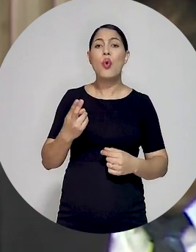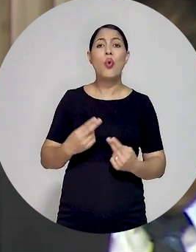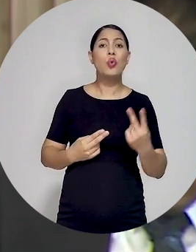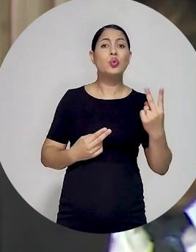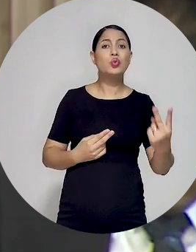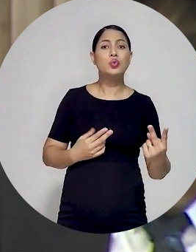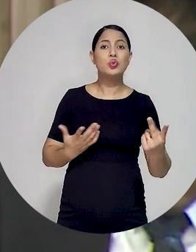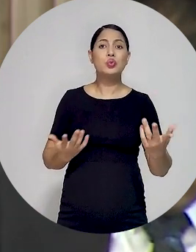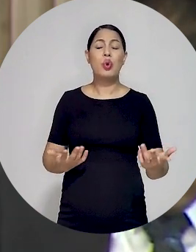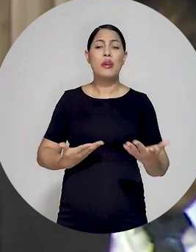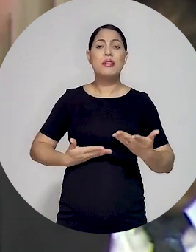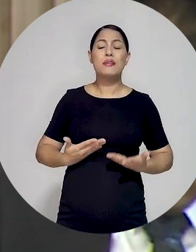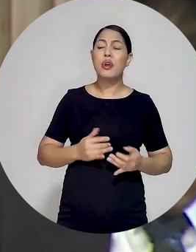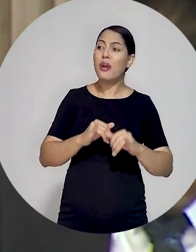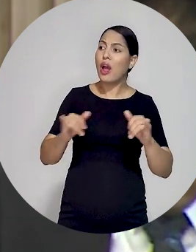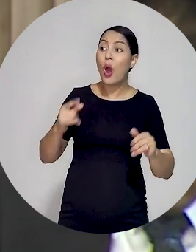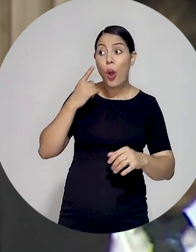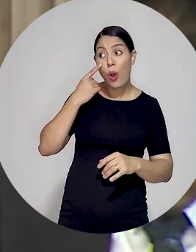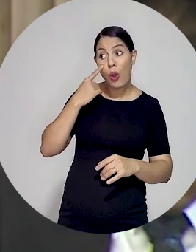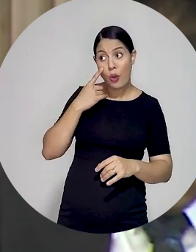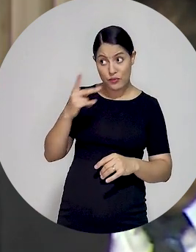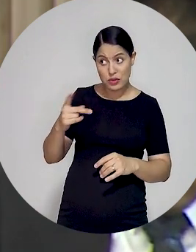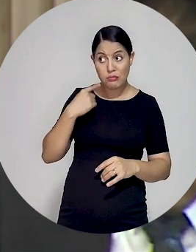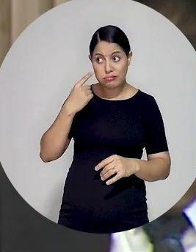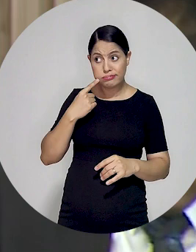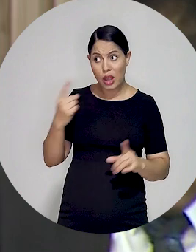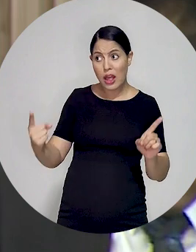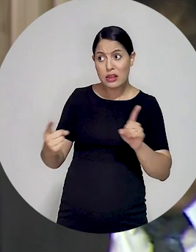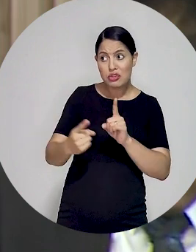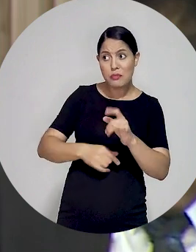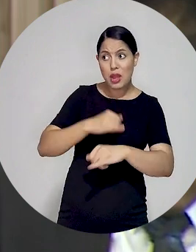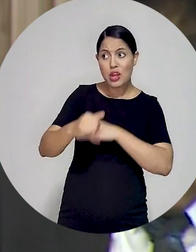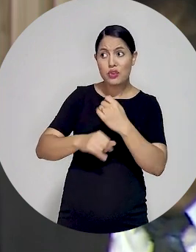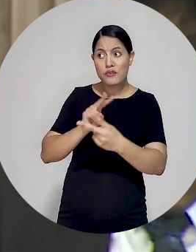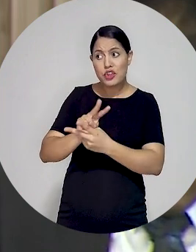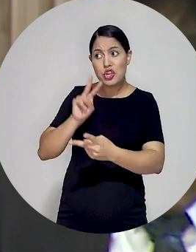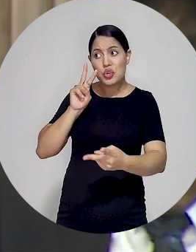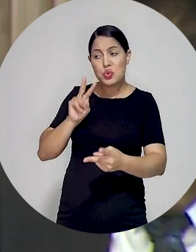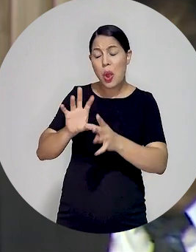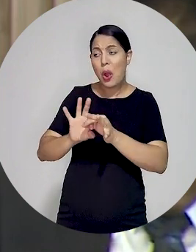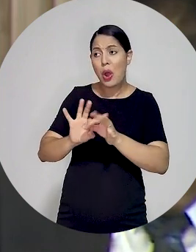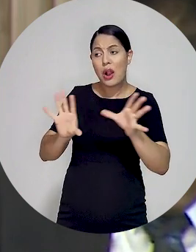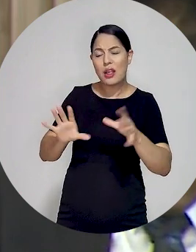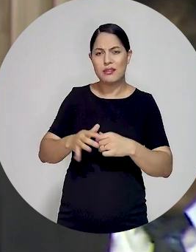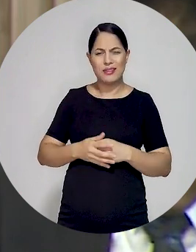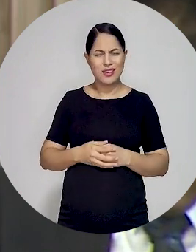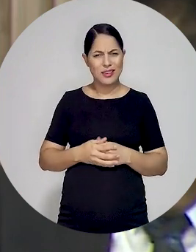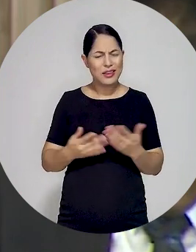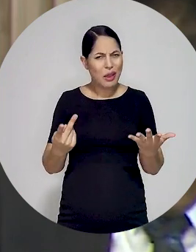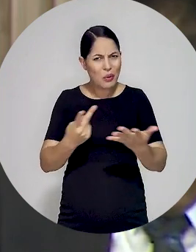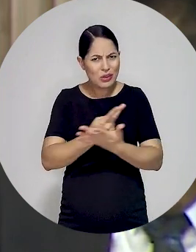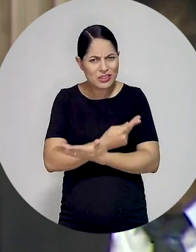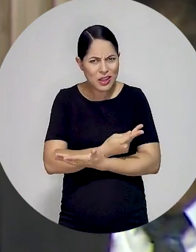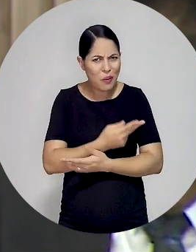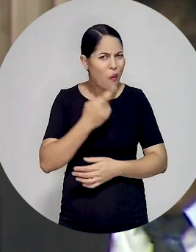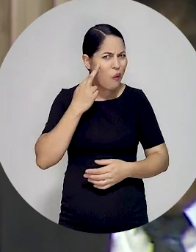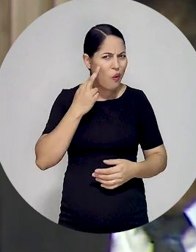ou 2 servidores que dizem: entre no balcão virtual para ter atendimento. Então, na